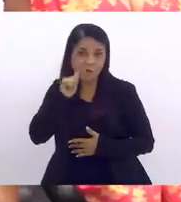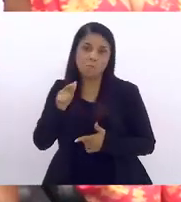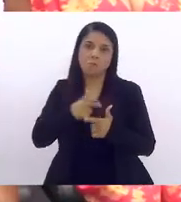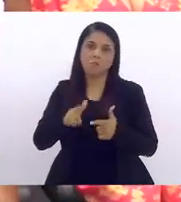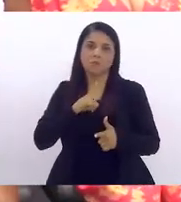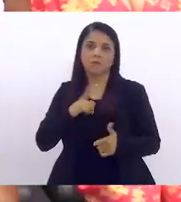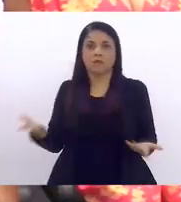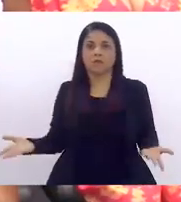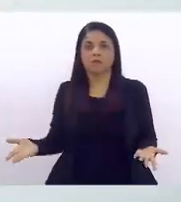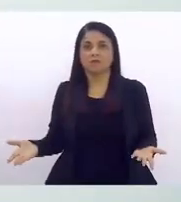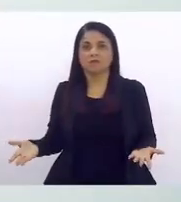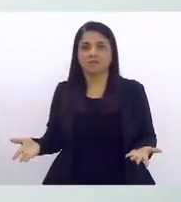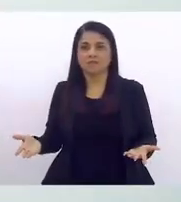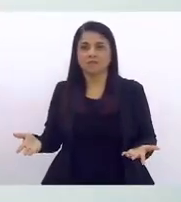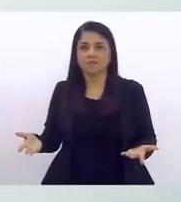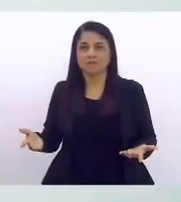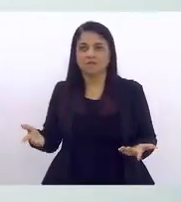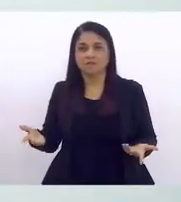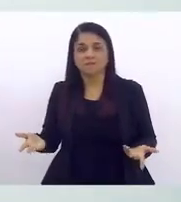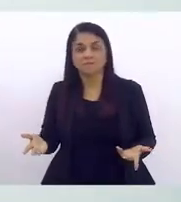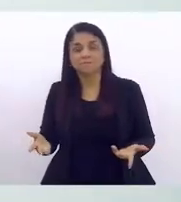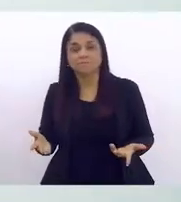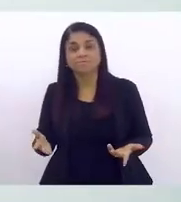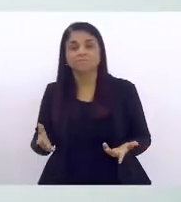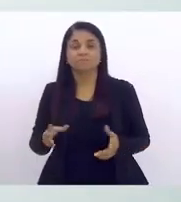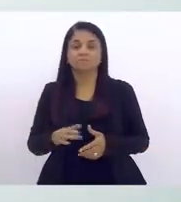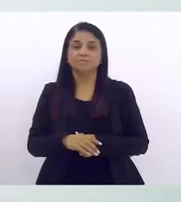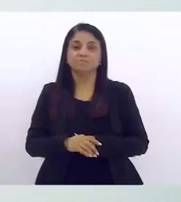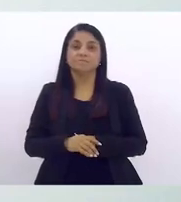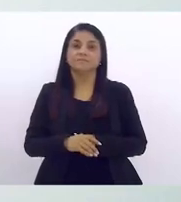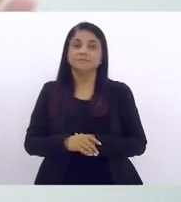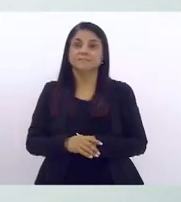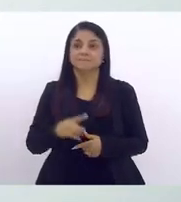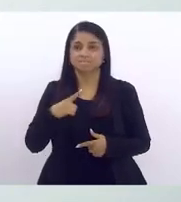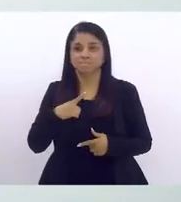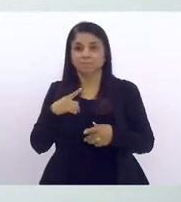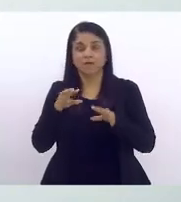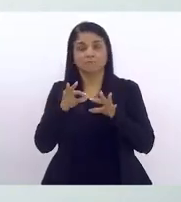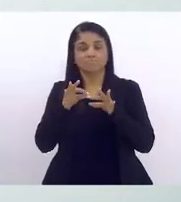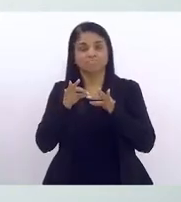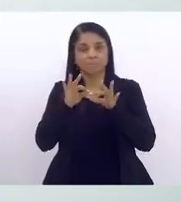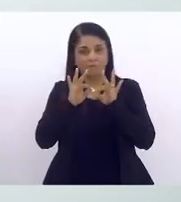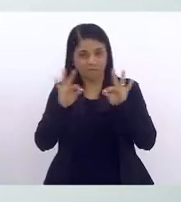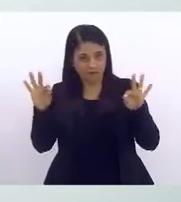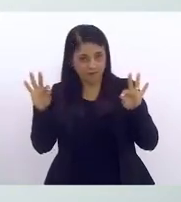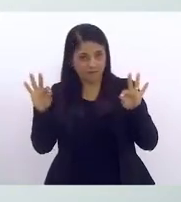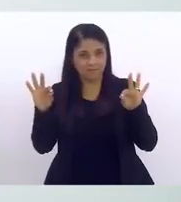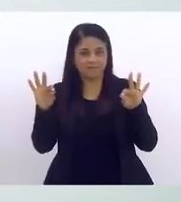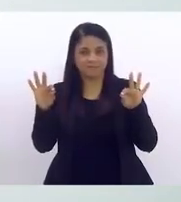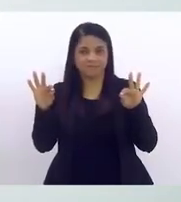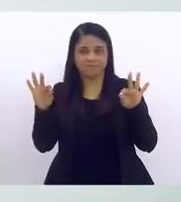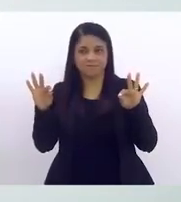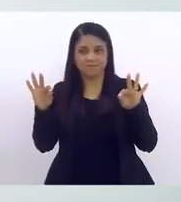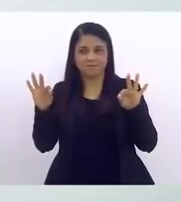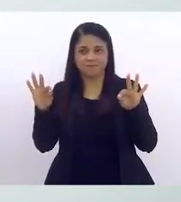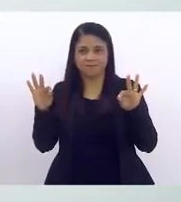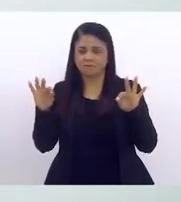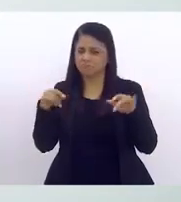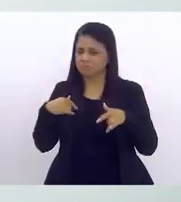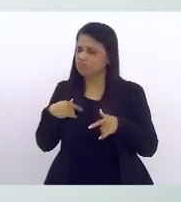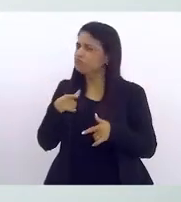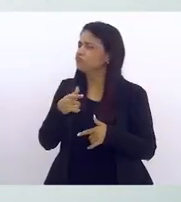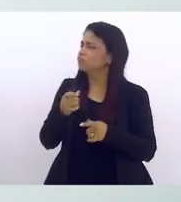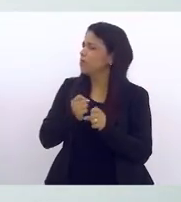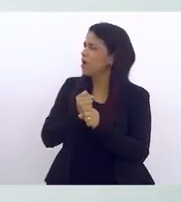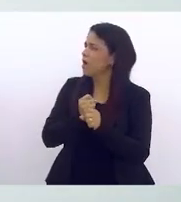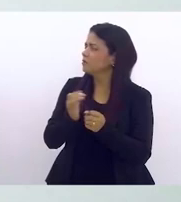problema. Elas têm problema. E aí, eu falo uma fala, eu tenho uma fala que... Esse dado me impressionou. É de que ano esse